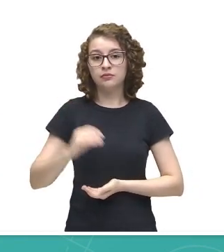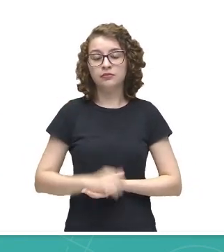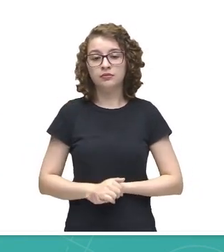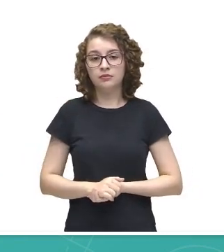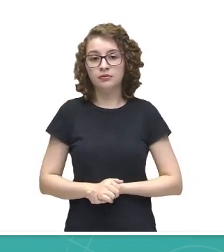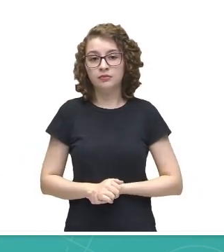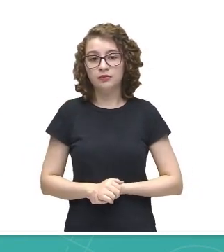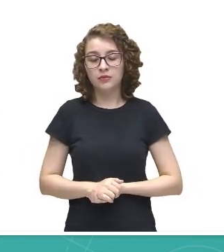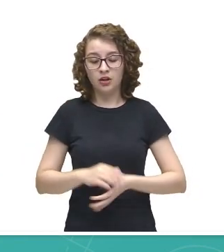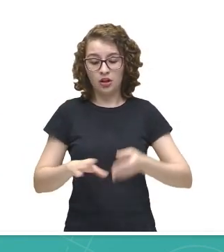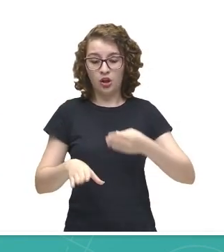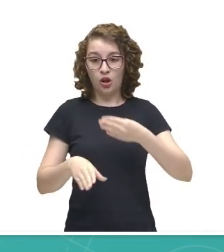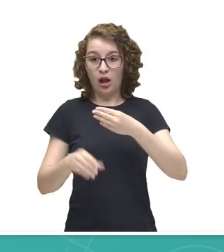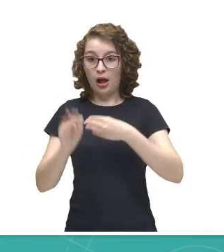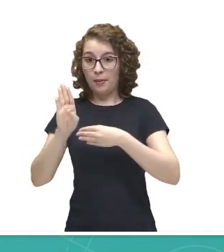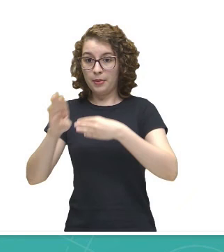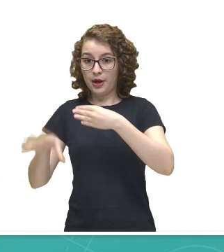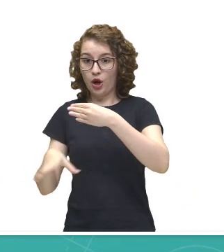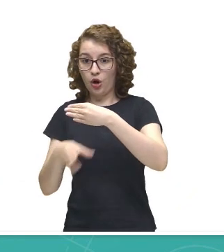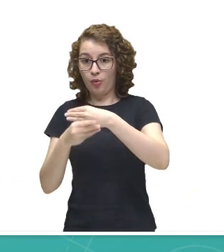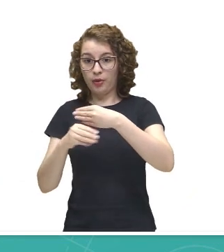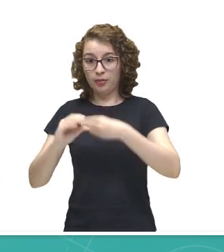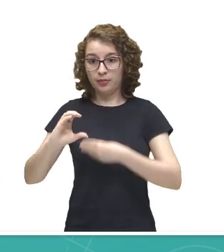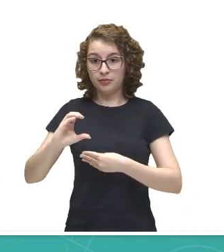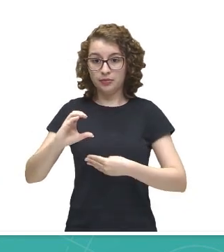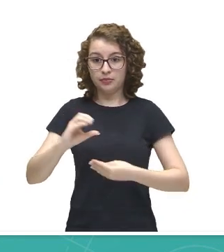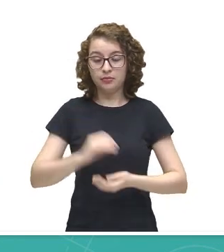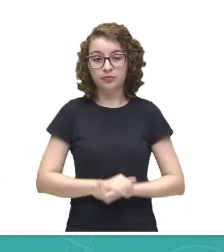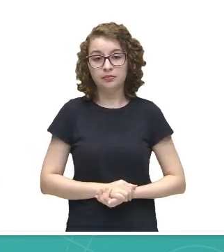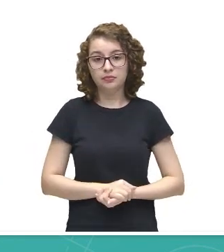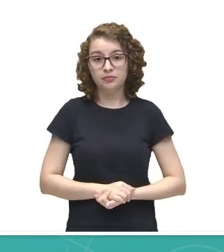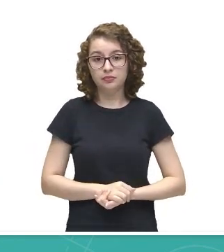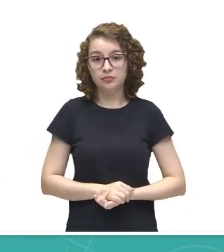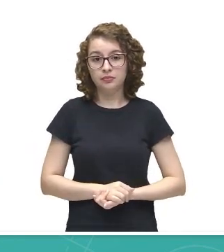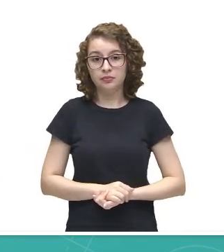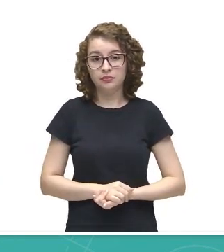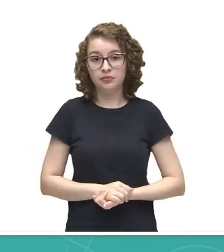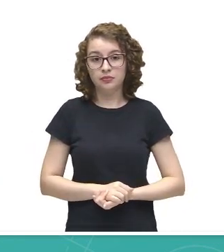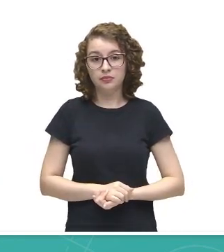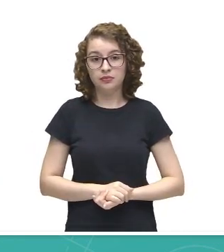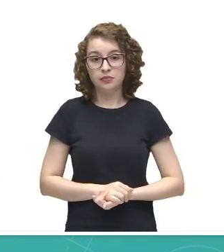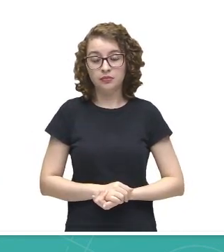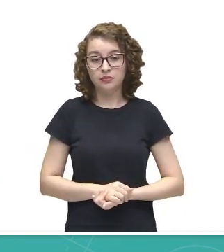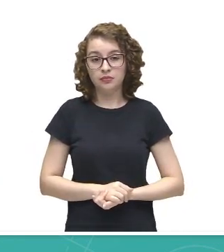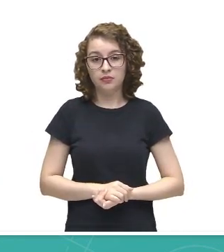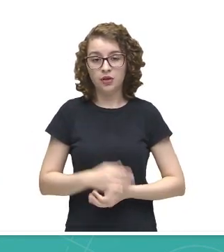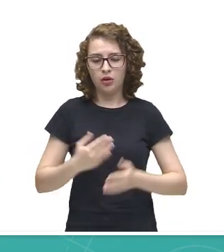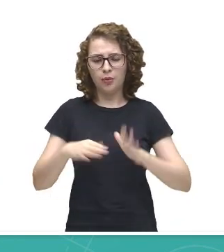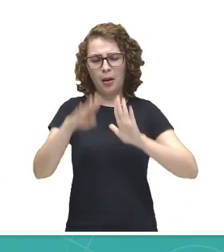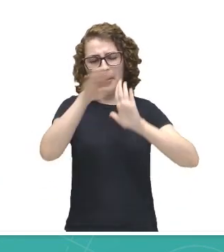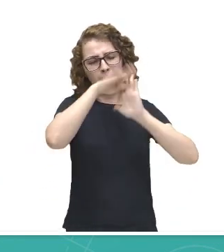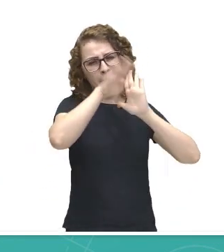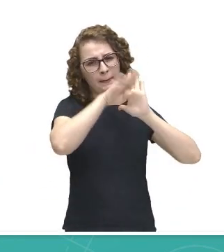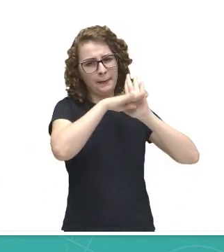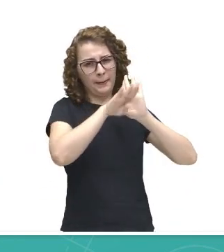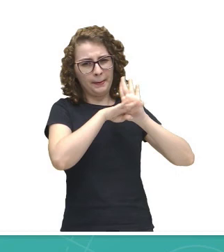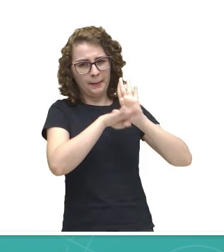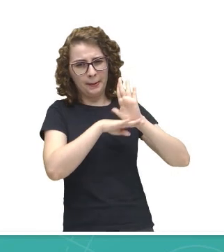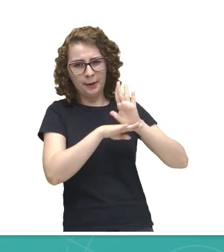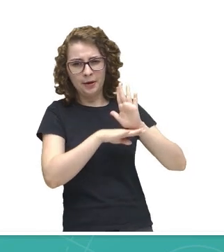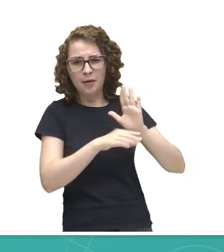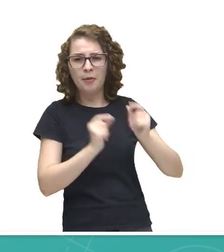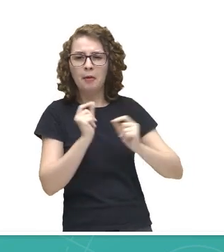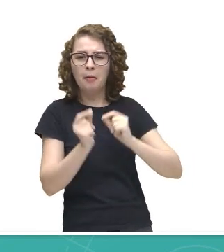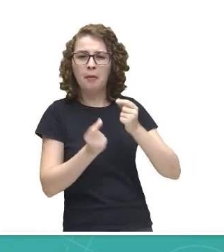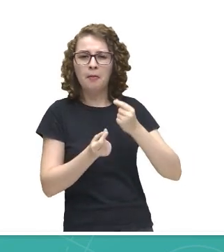pergunta sobre os benefícios da questão do envelhecimento ativo, que eu coloquei lá uma lista para vocês. Que nós temos aí